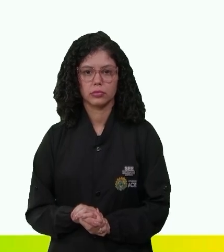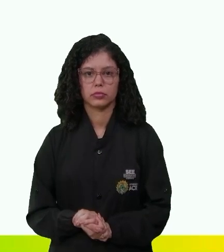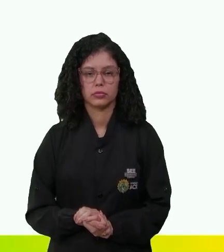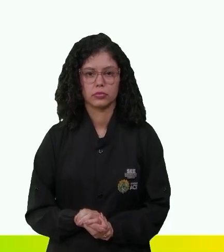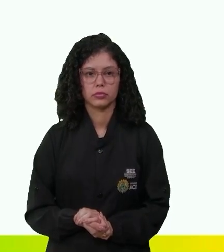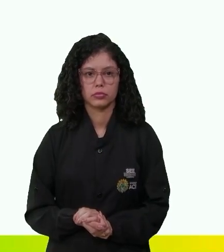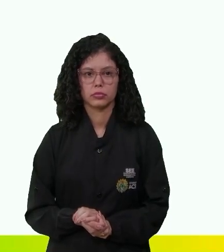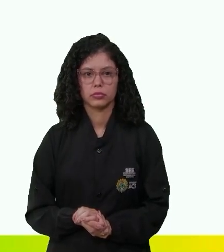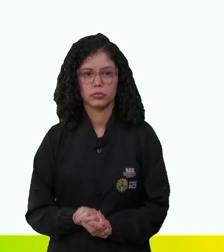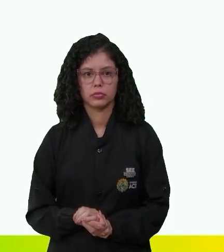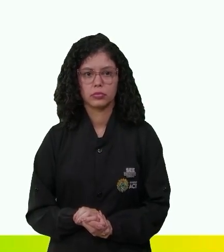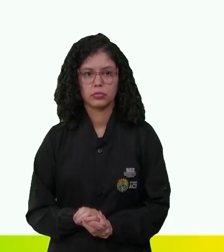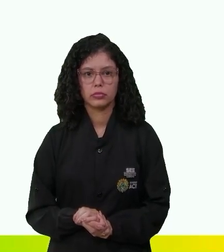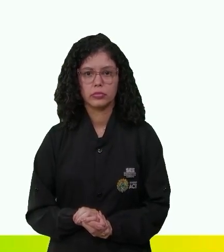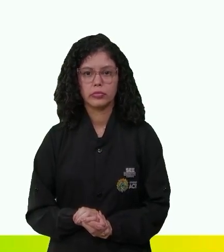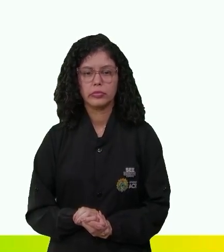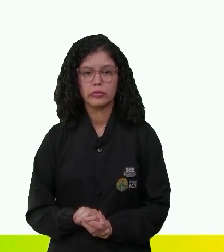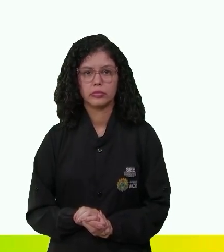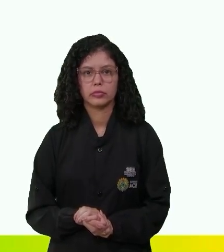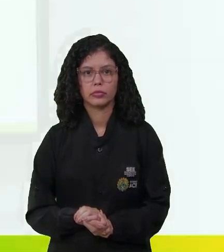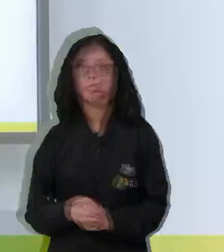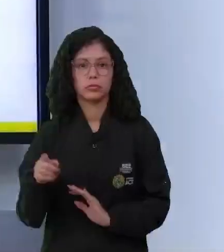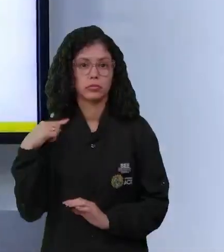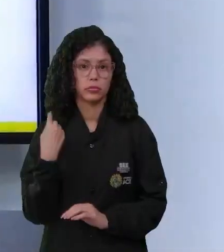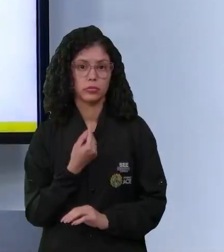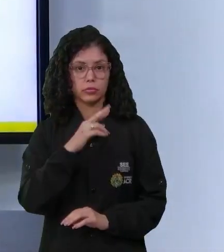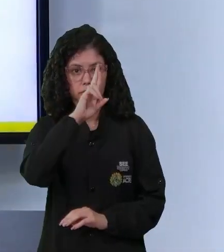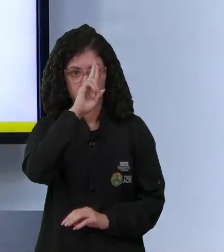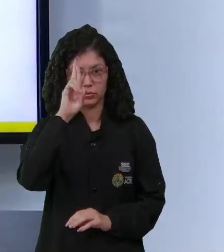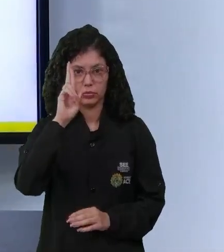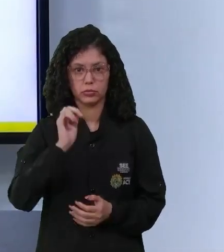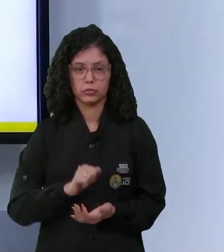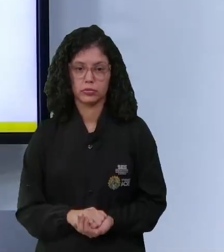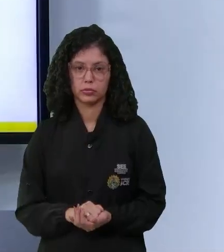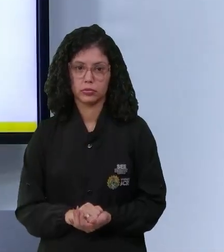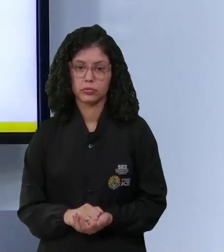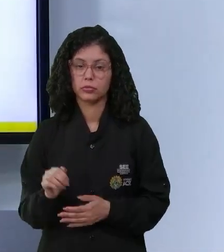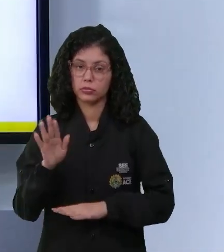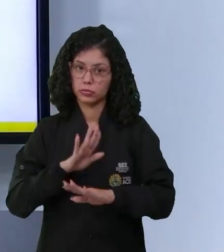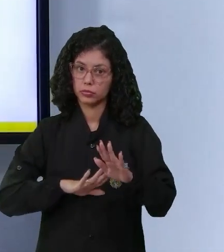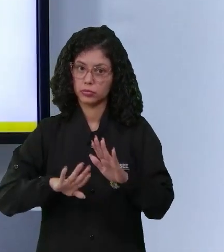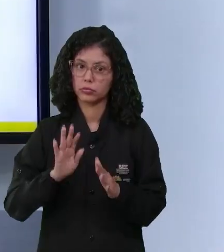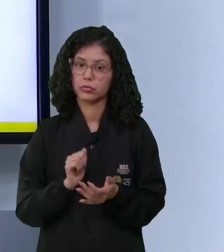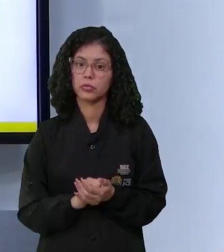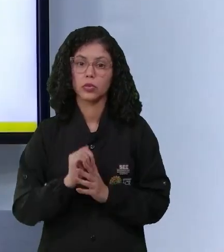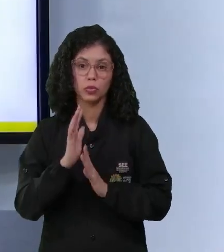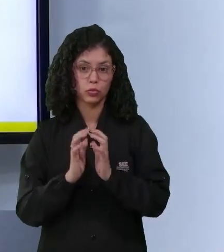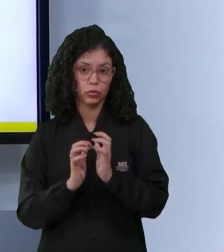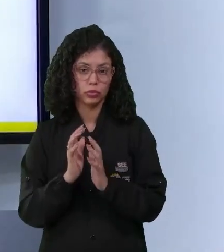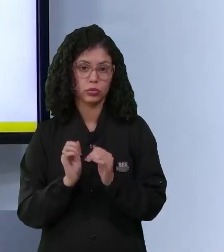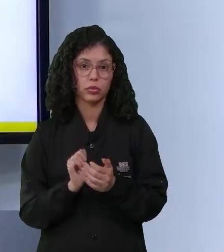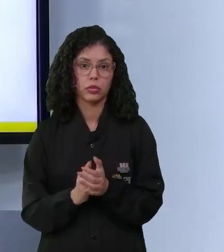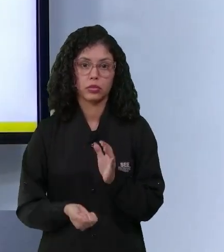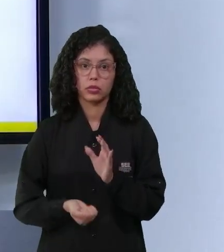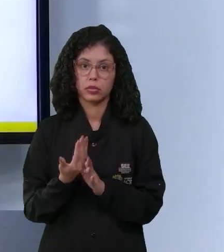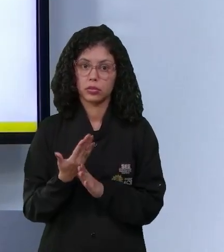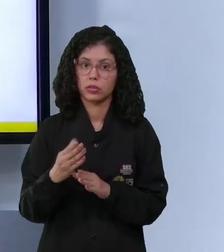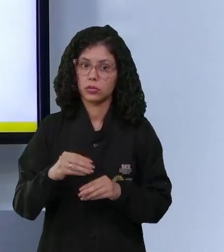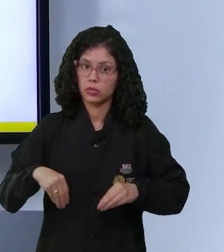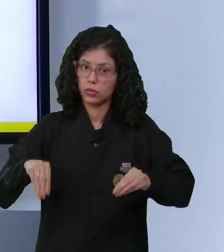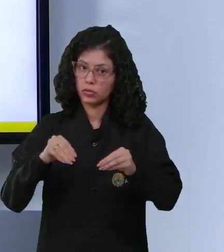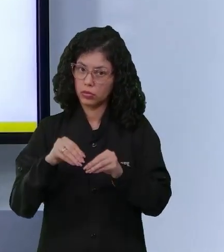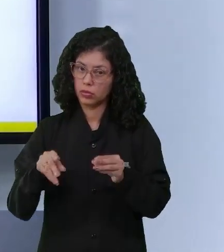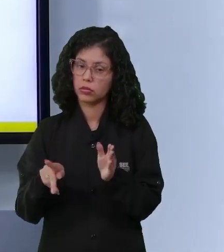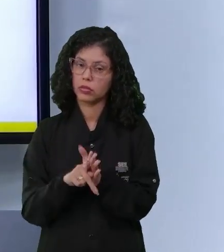Falar desse assunto é falar da nossa história. Cuidado para a gente não confundir a formação